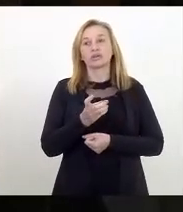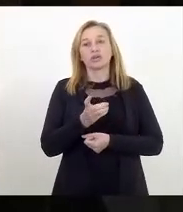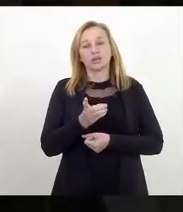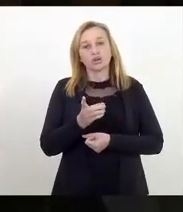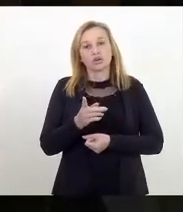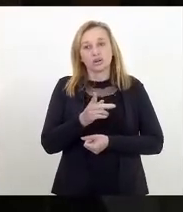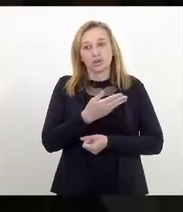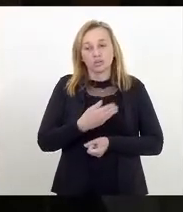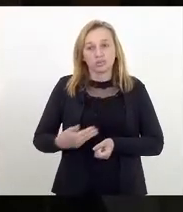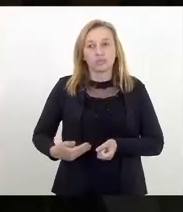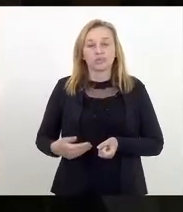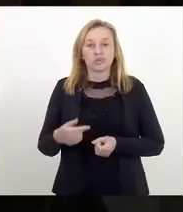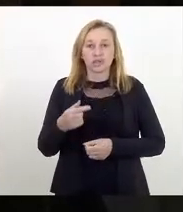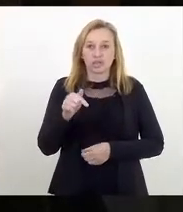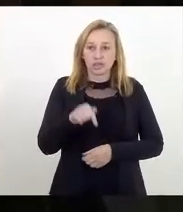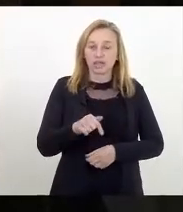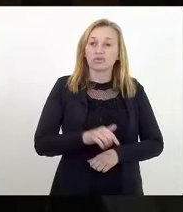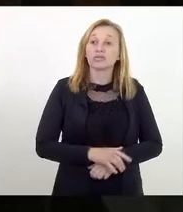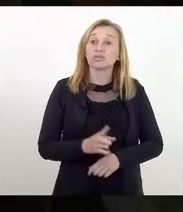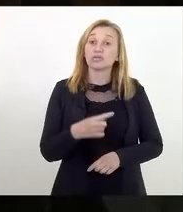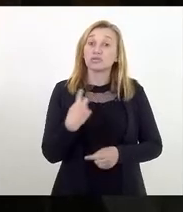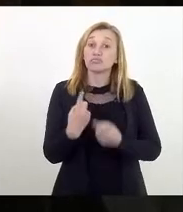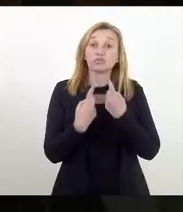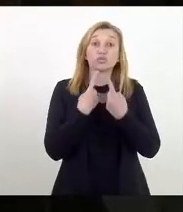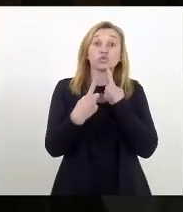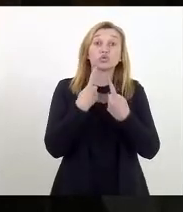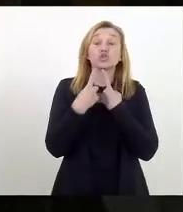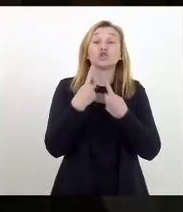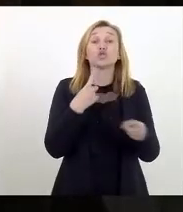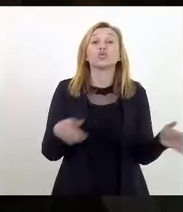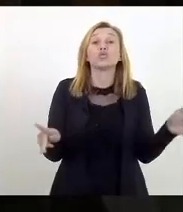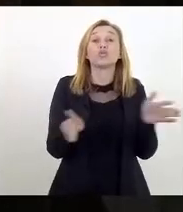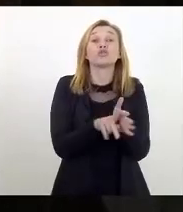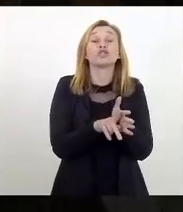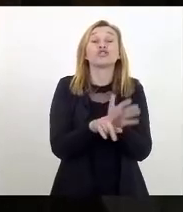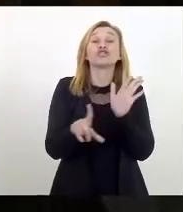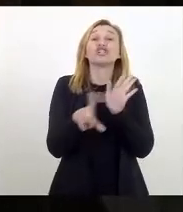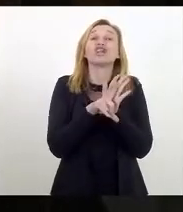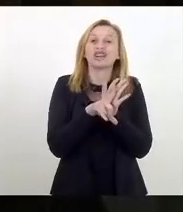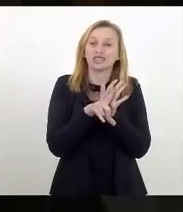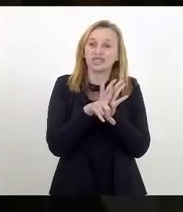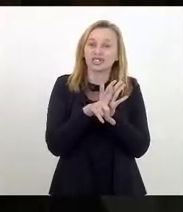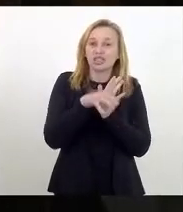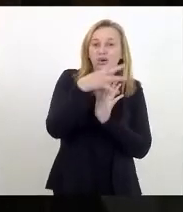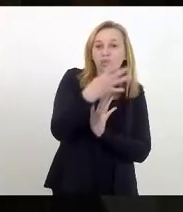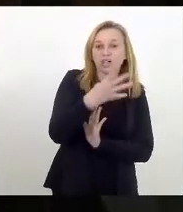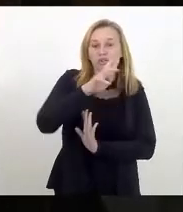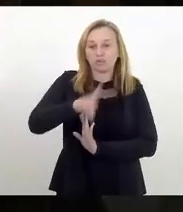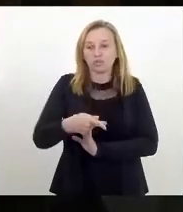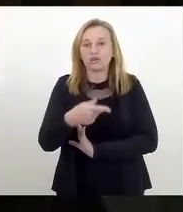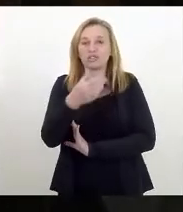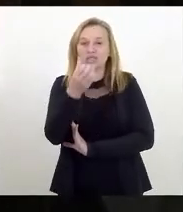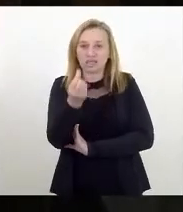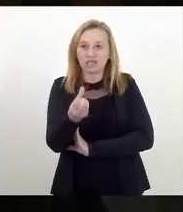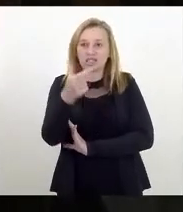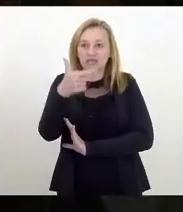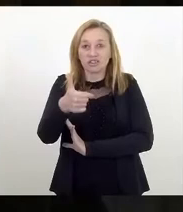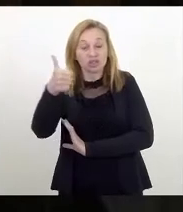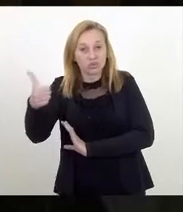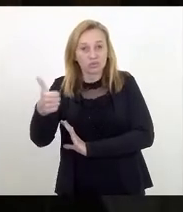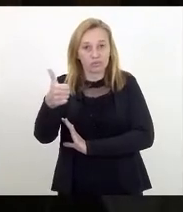E vamos discutir o projeto de lei 4.601 de 21,